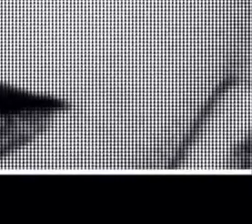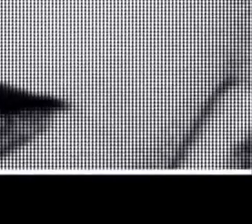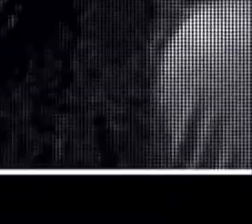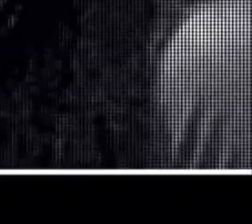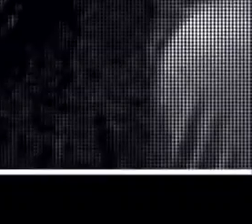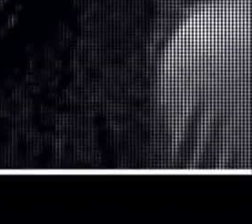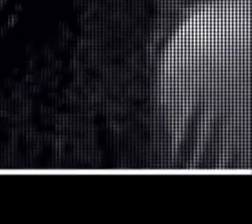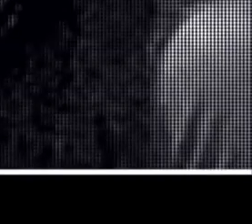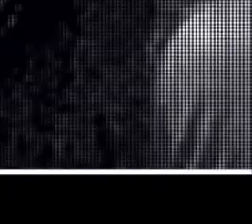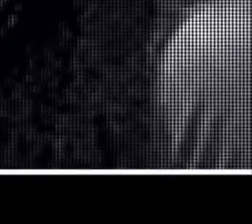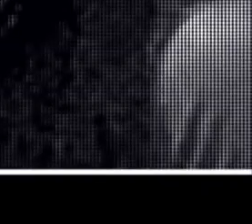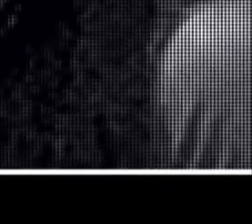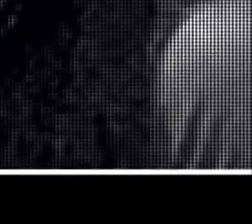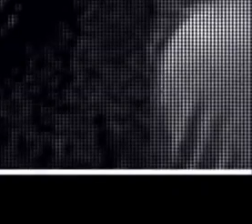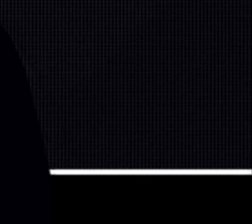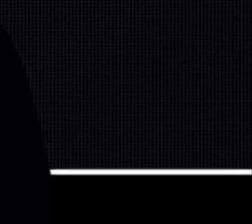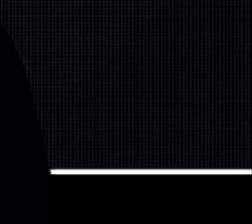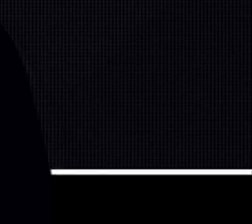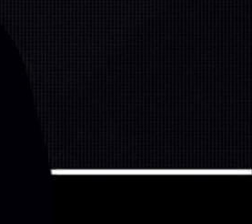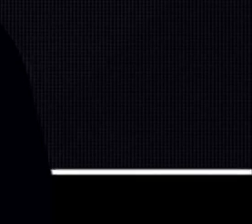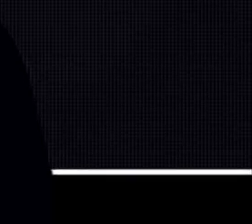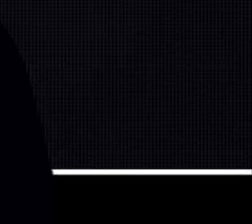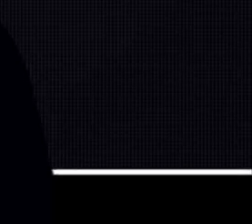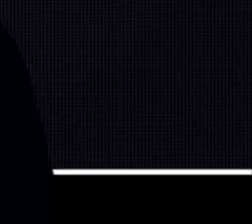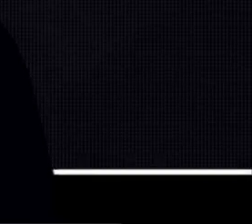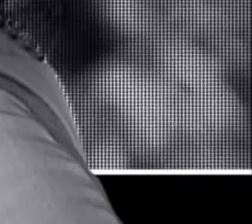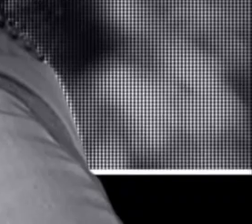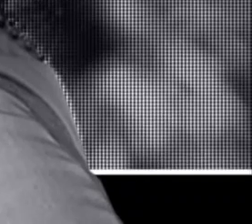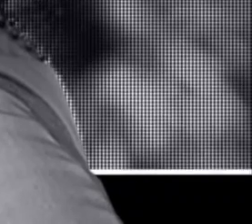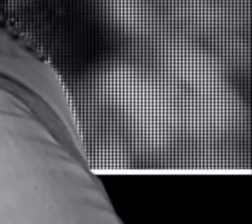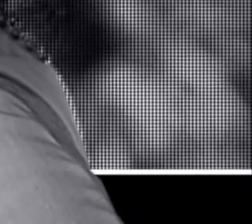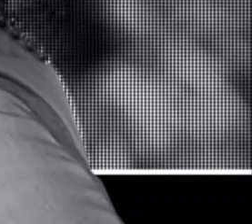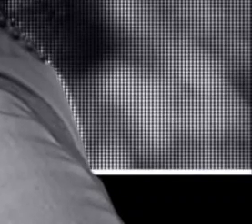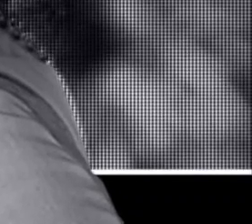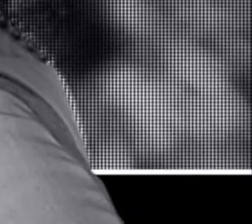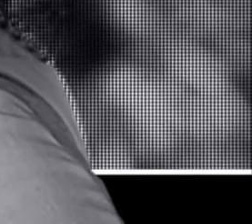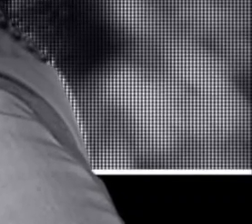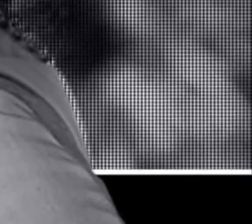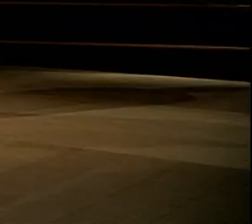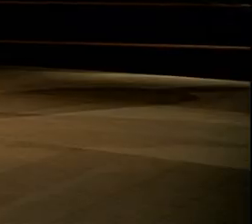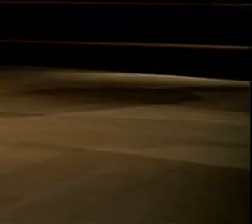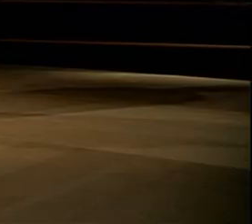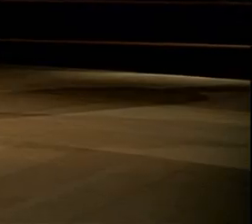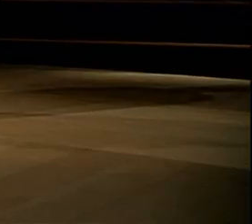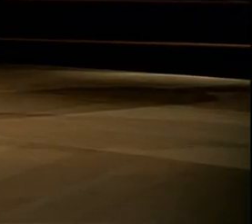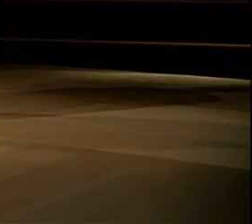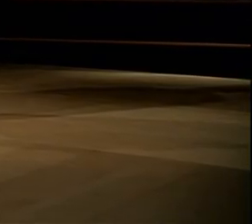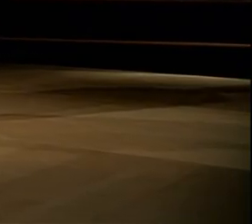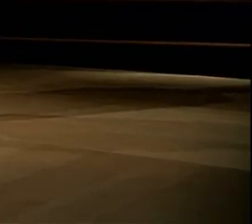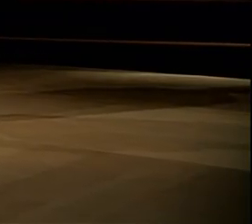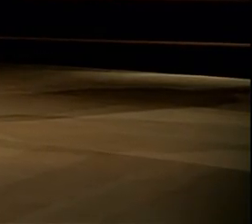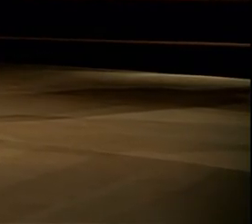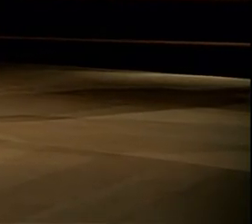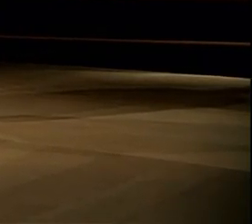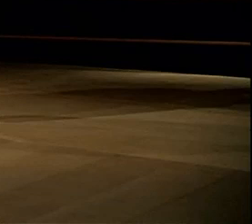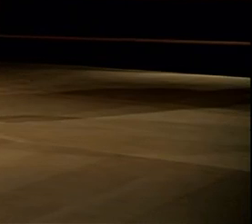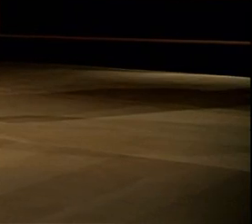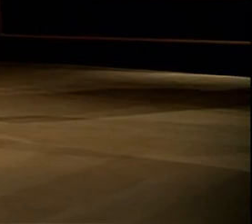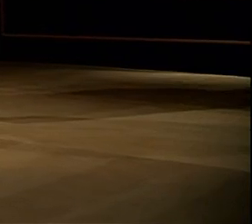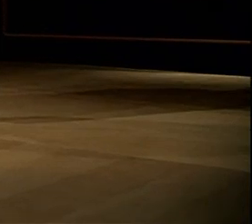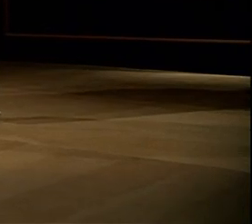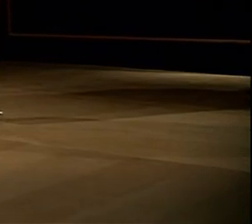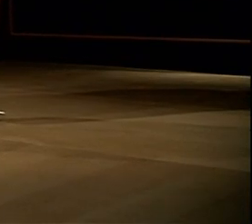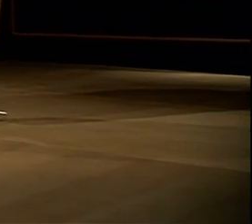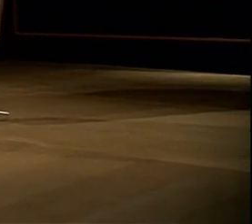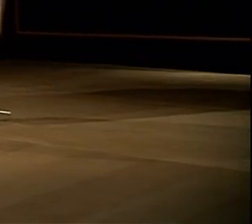Janeiro, no Teatro Casagrande, depois do espetáculo, veio um rapaz falar comigo. E aí ele falou isso: